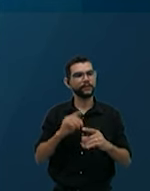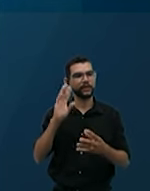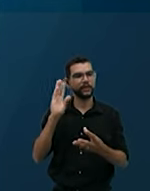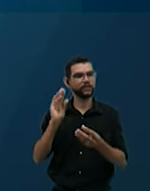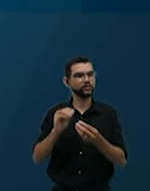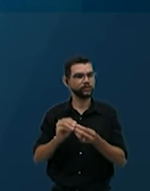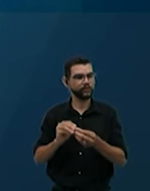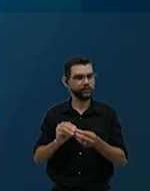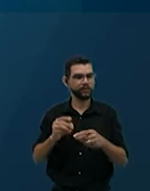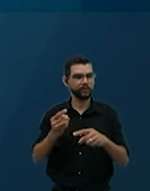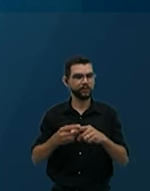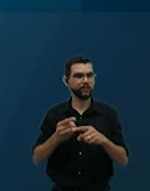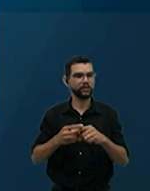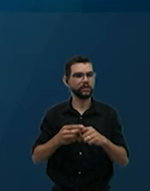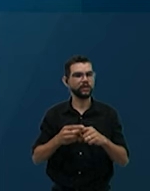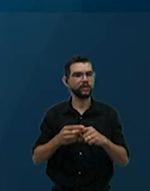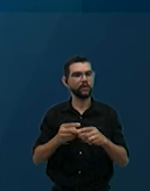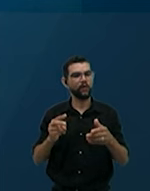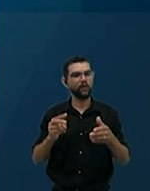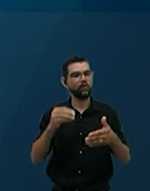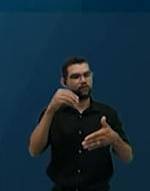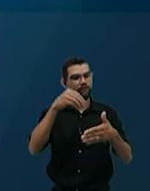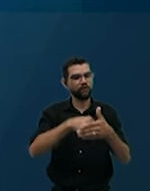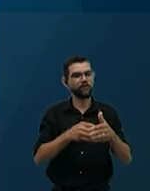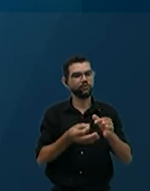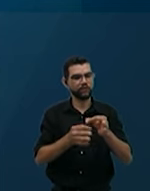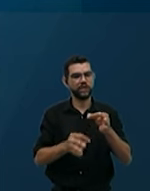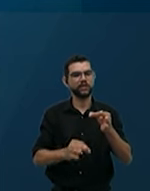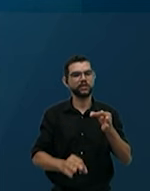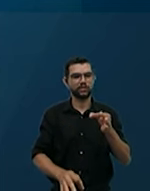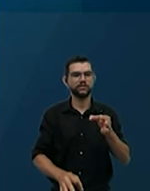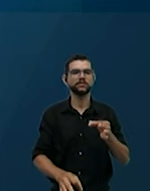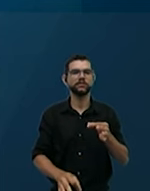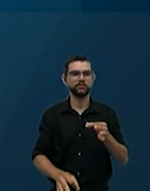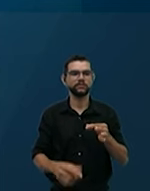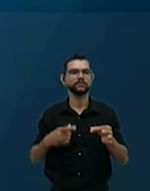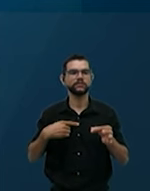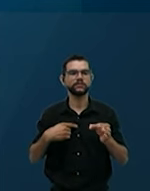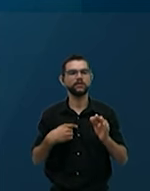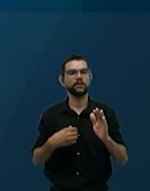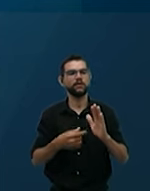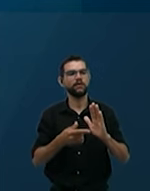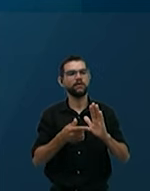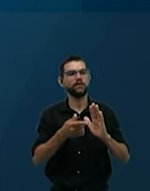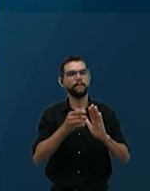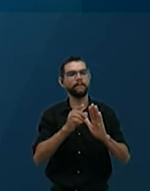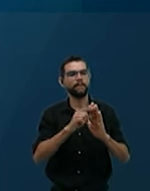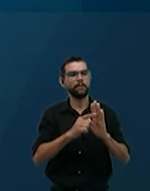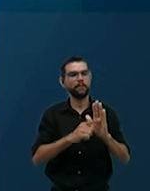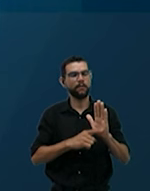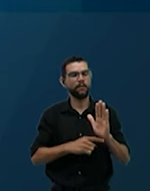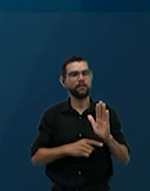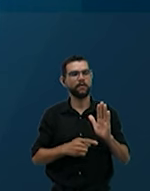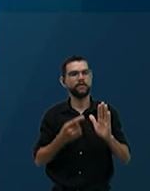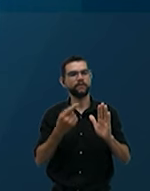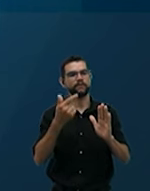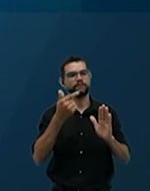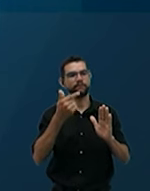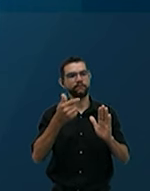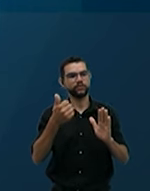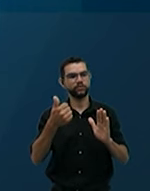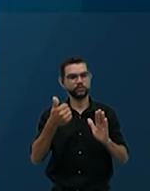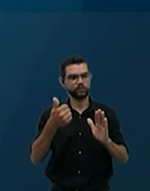21 laudas. O acórdão recorrido, o Tribunal de Origem determinou que os juros de mora fossem